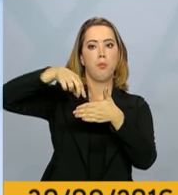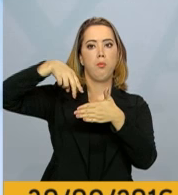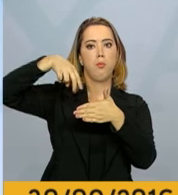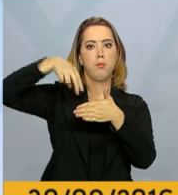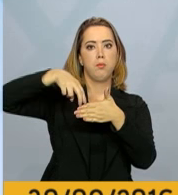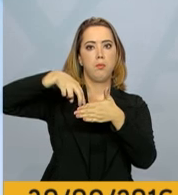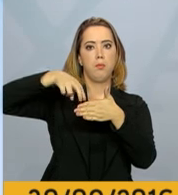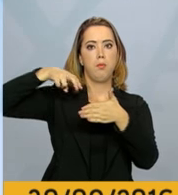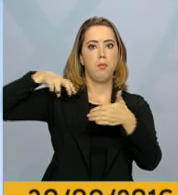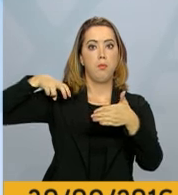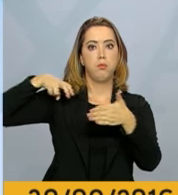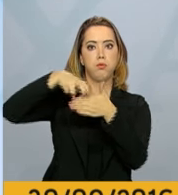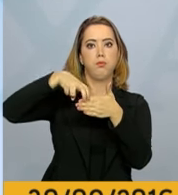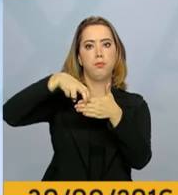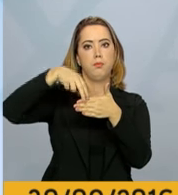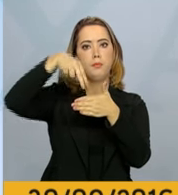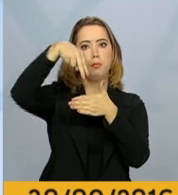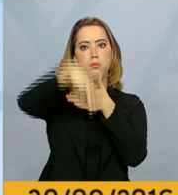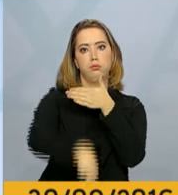no acelerador.